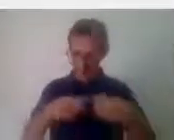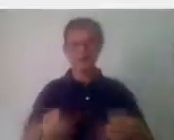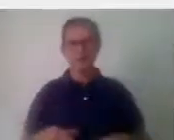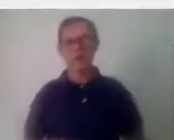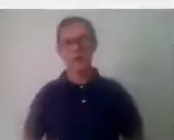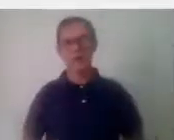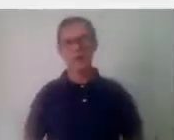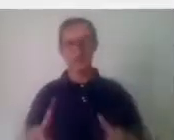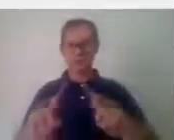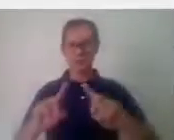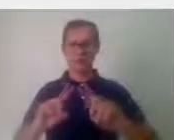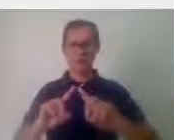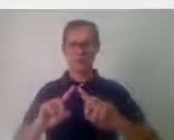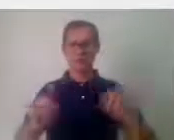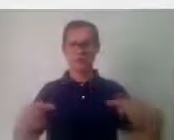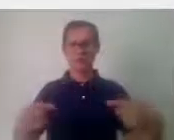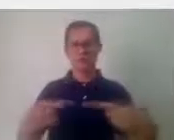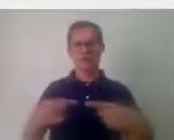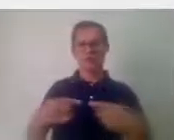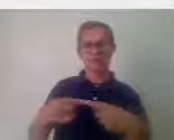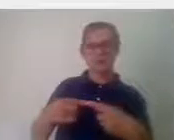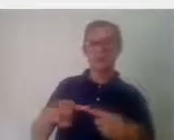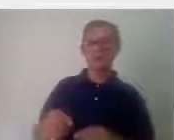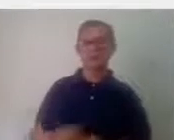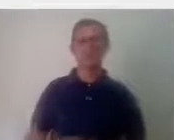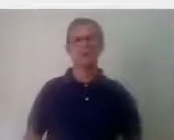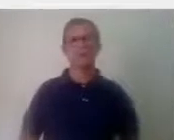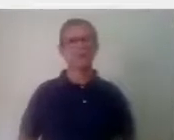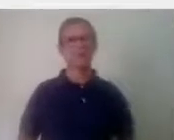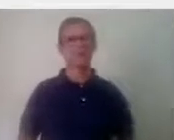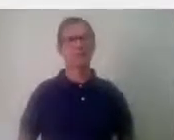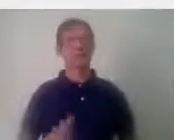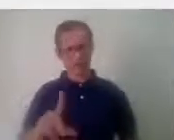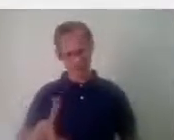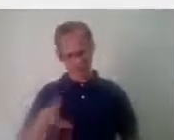esse retângulo, ele é